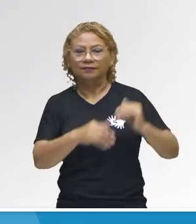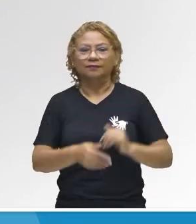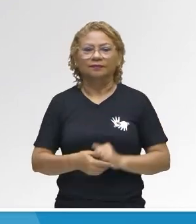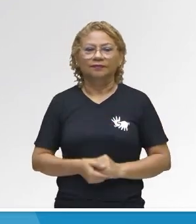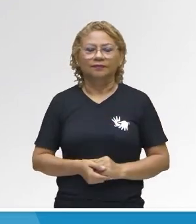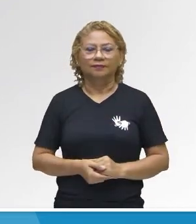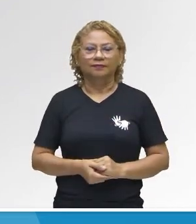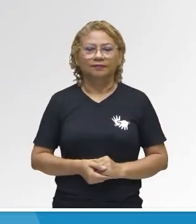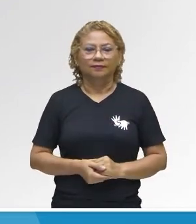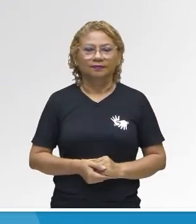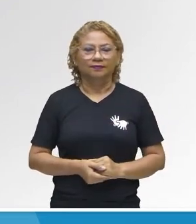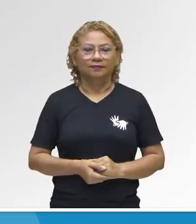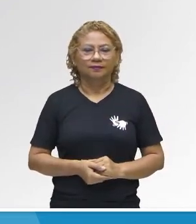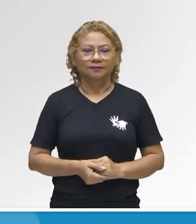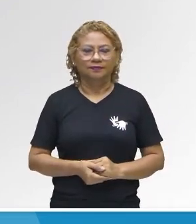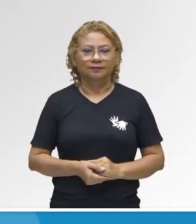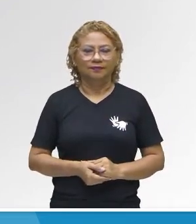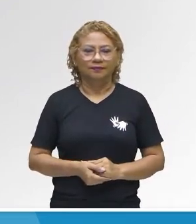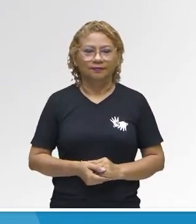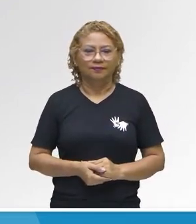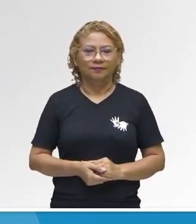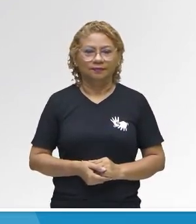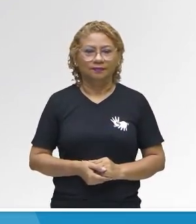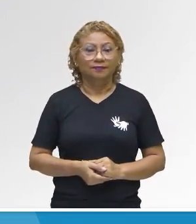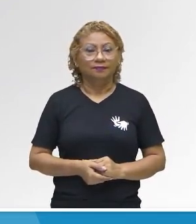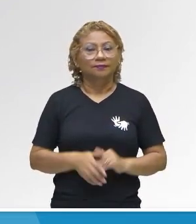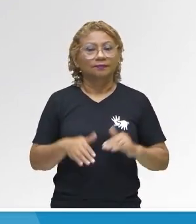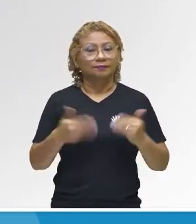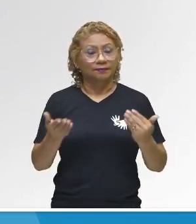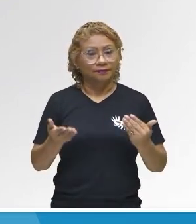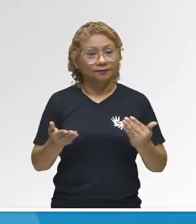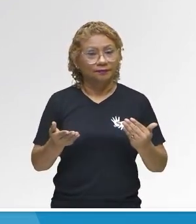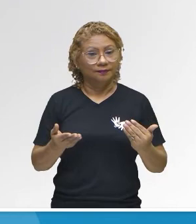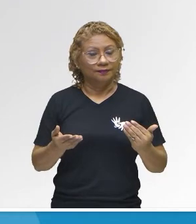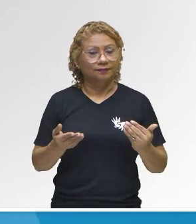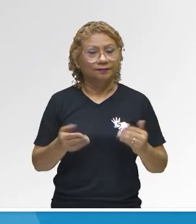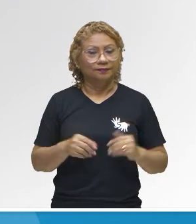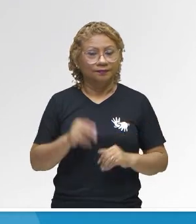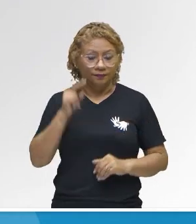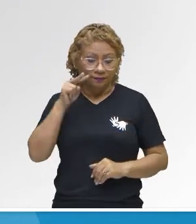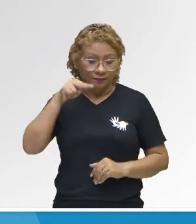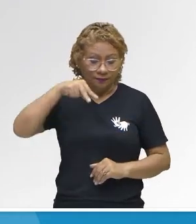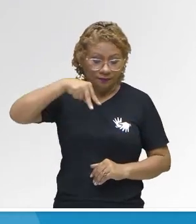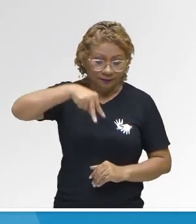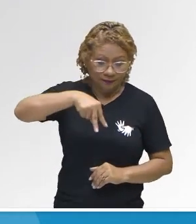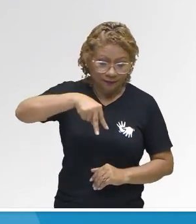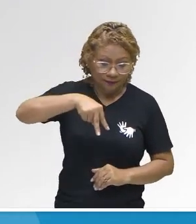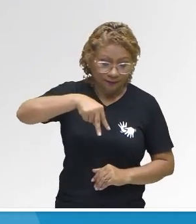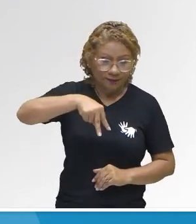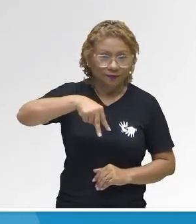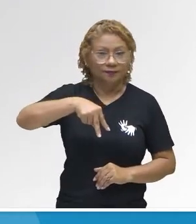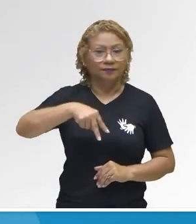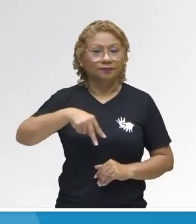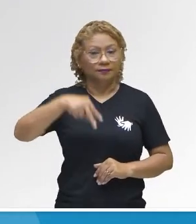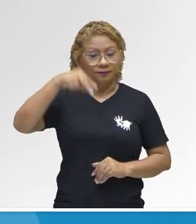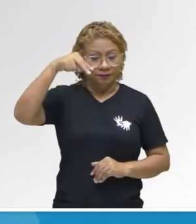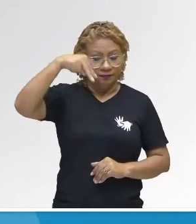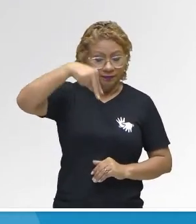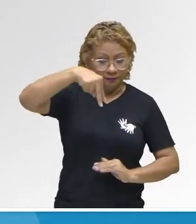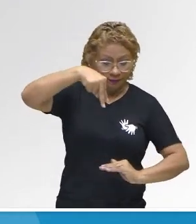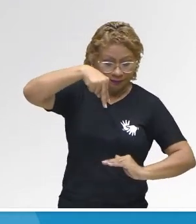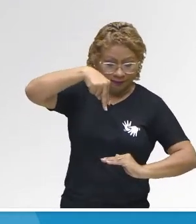estar observando desse ponto de vista aqui. Olha onde está o observador, né? Ele está olhando de cima para